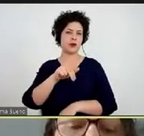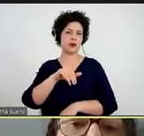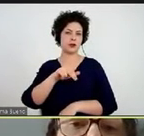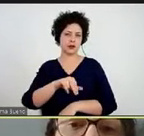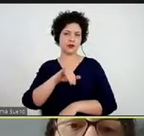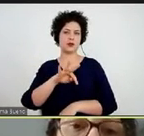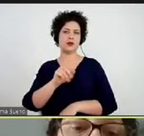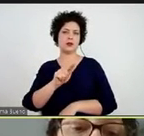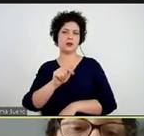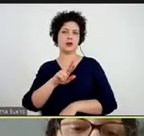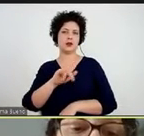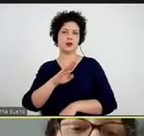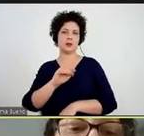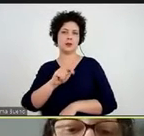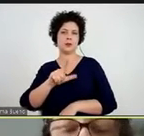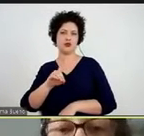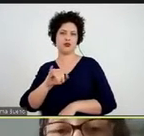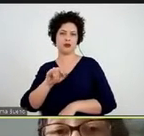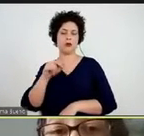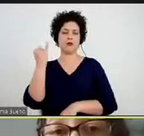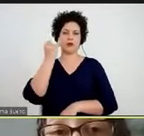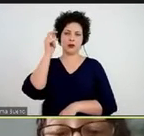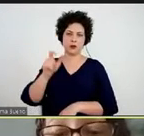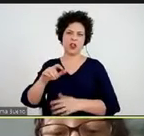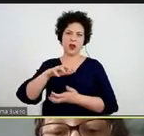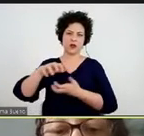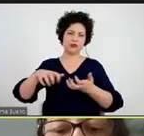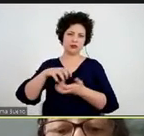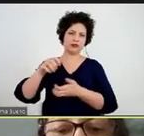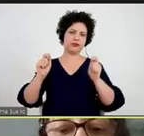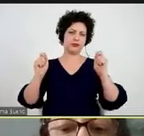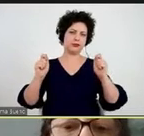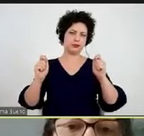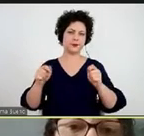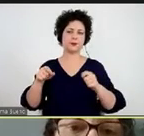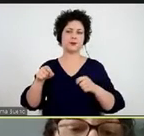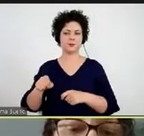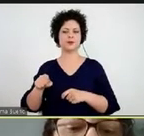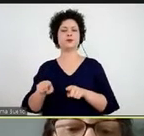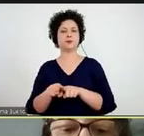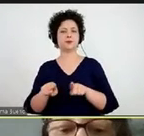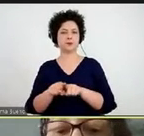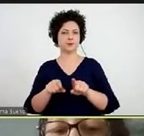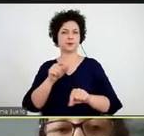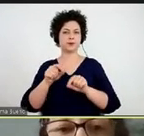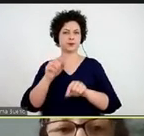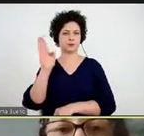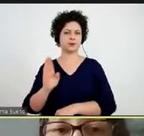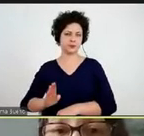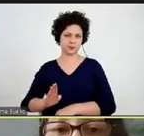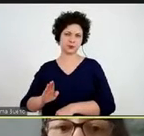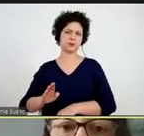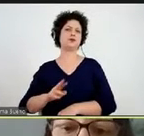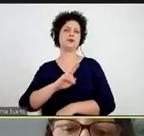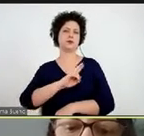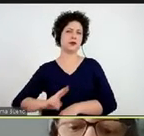Garibaldi, que é conhecida como uma importante revolucionária e é vista como um símbolo do republicanismo brasileiro, tendo participado